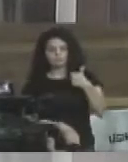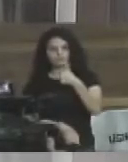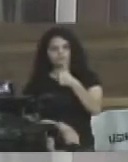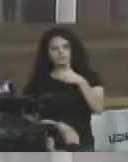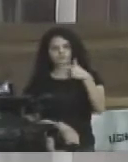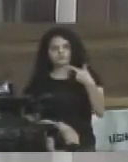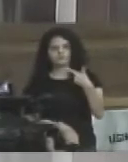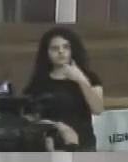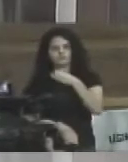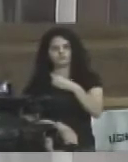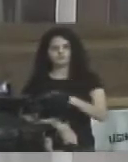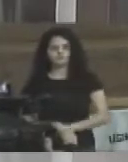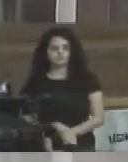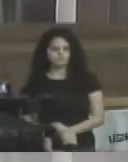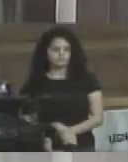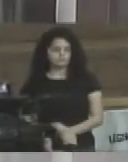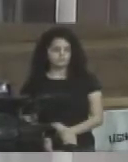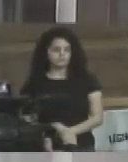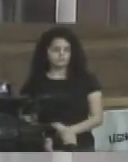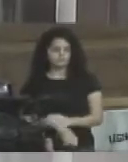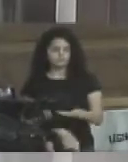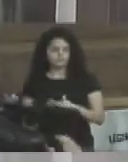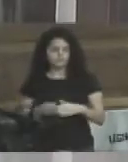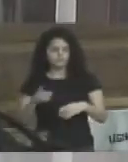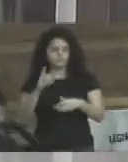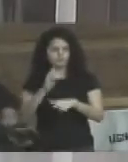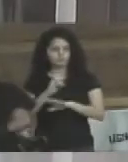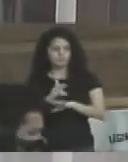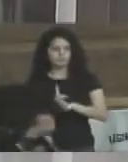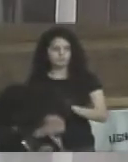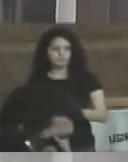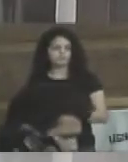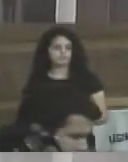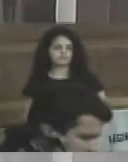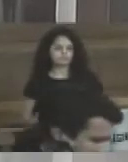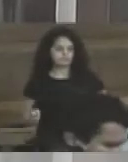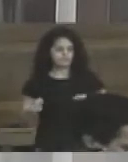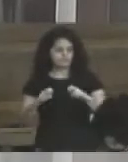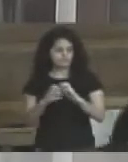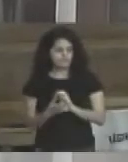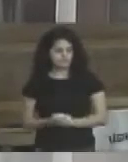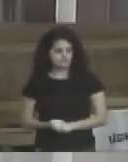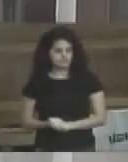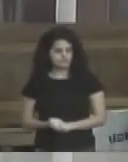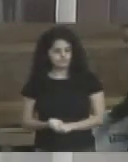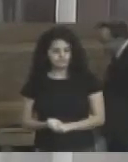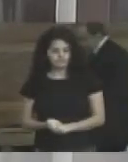1120. Requer a mesa diretora da casa, após cumpridas as formalidades,